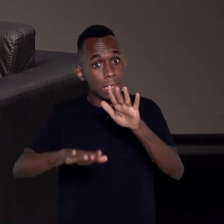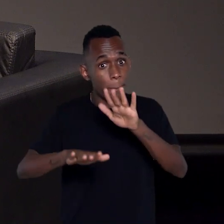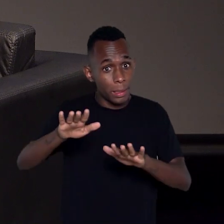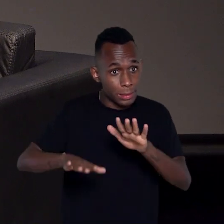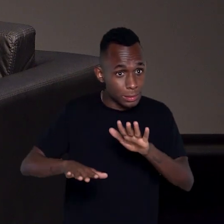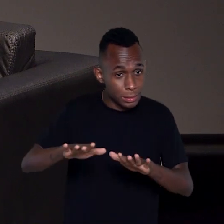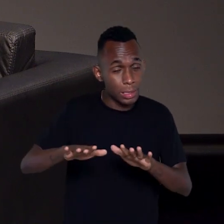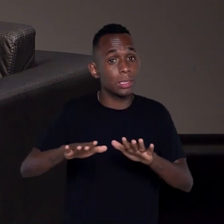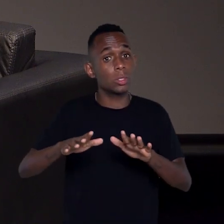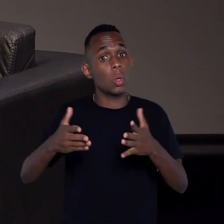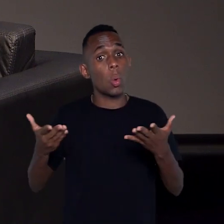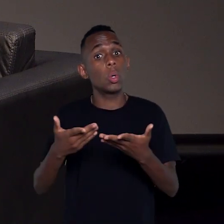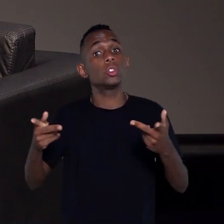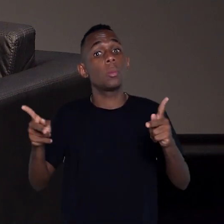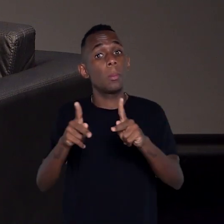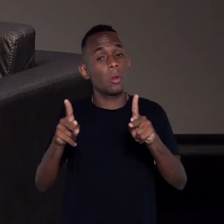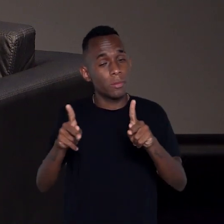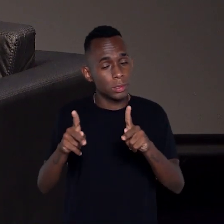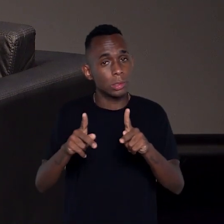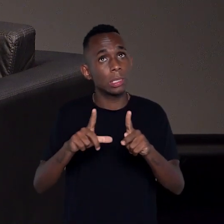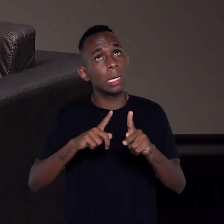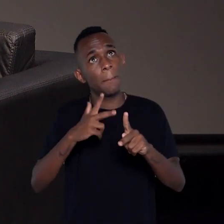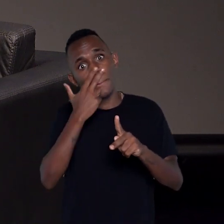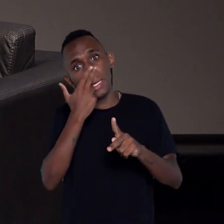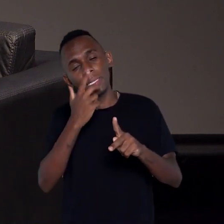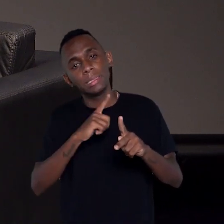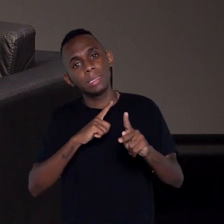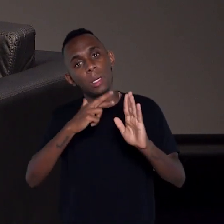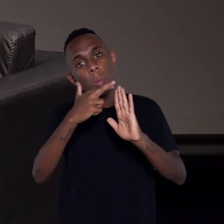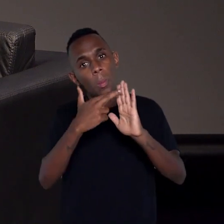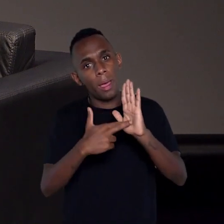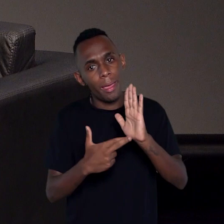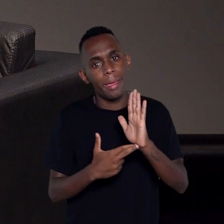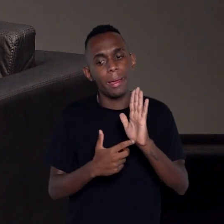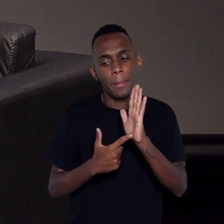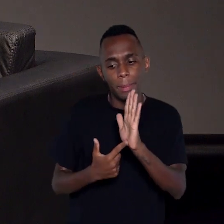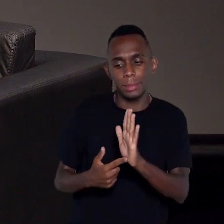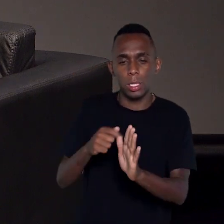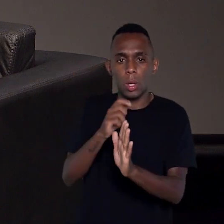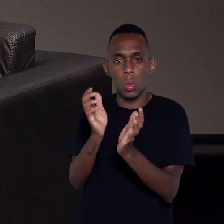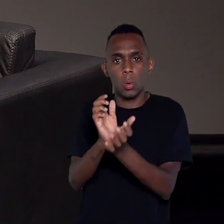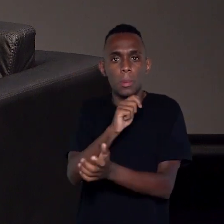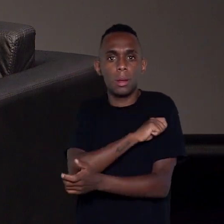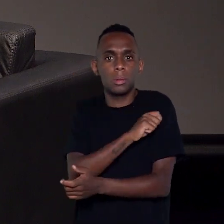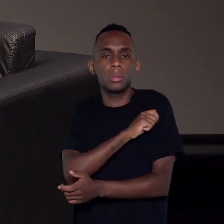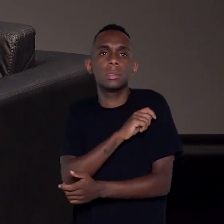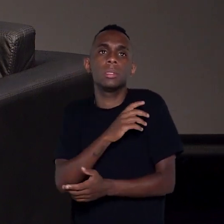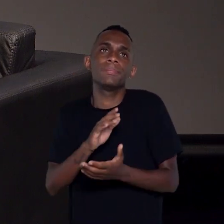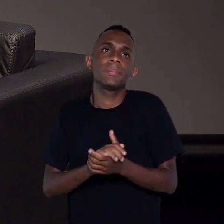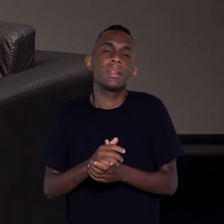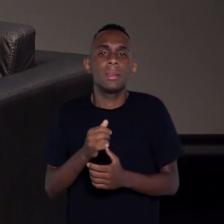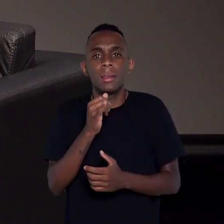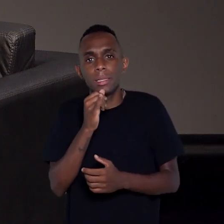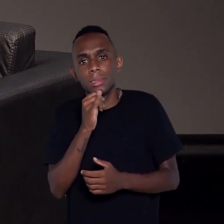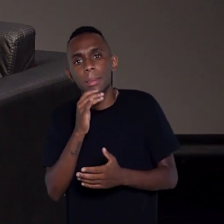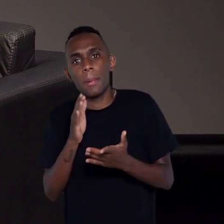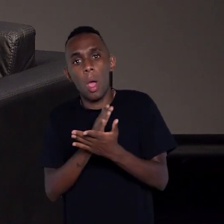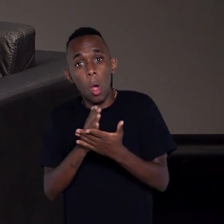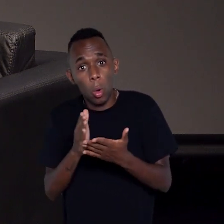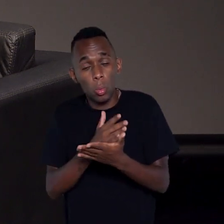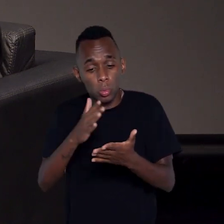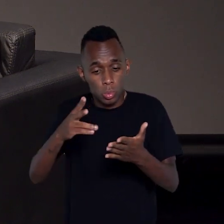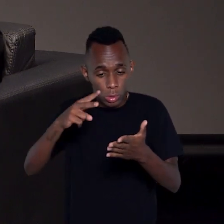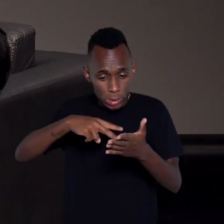até tenha uma certa regra para apresentar aos alunos, né? Aqueles mais difíceis a gente deixa para